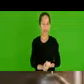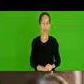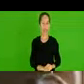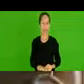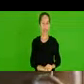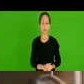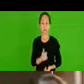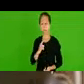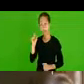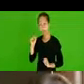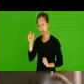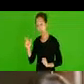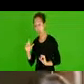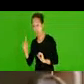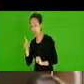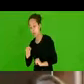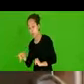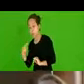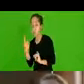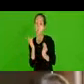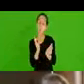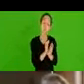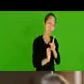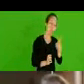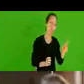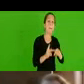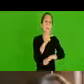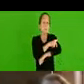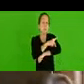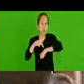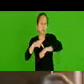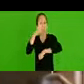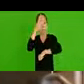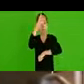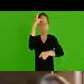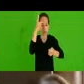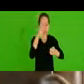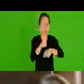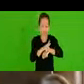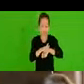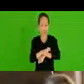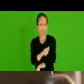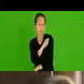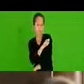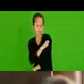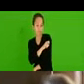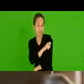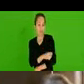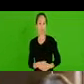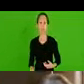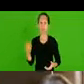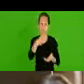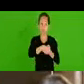professor, um grupo de professores, pedagogos, por exemplo, gestores, alunos. Então, eles vão criar